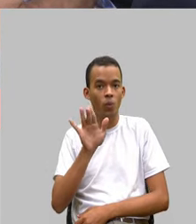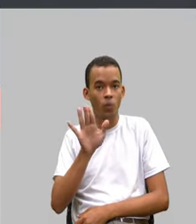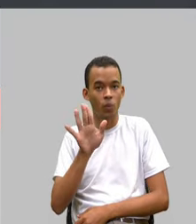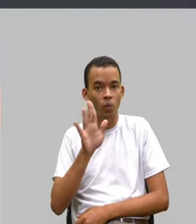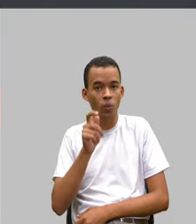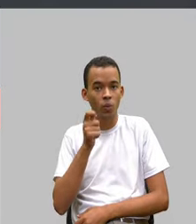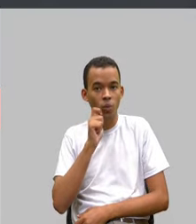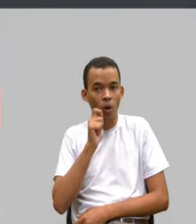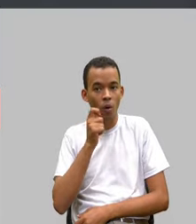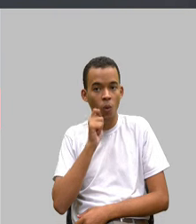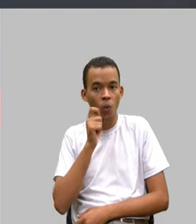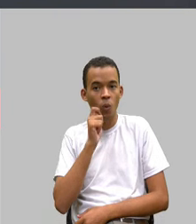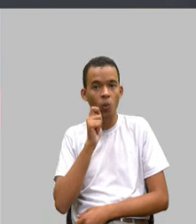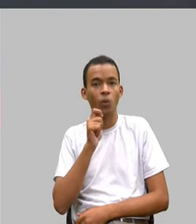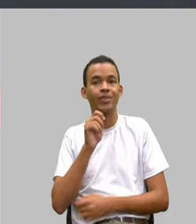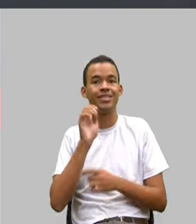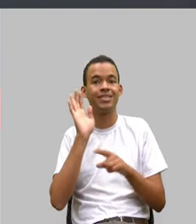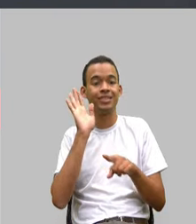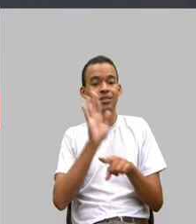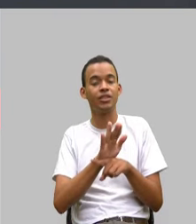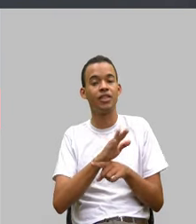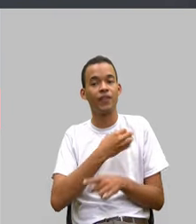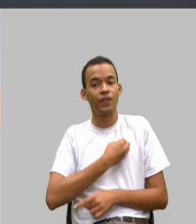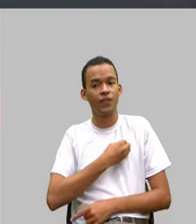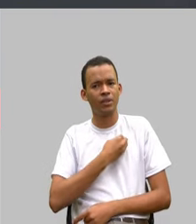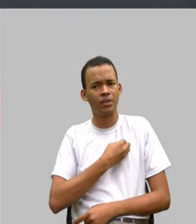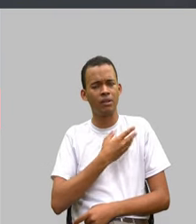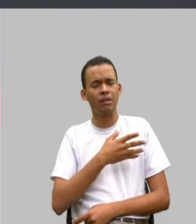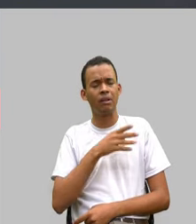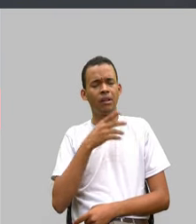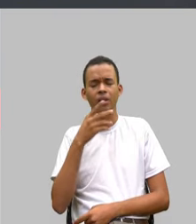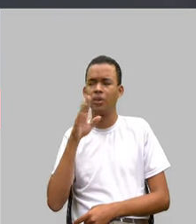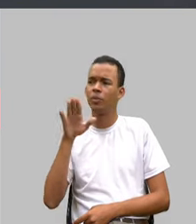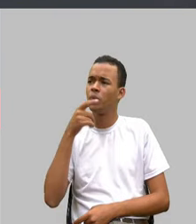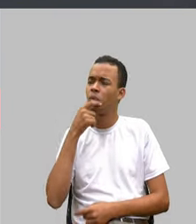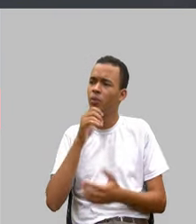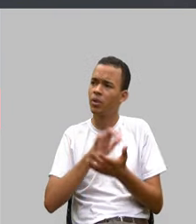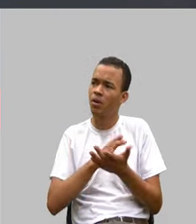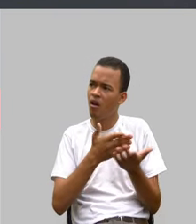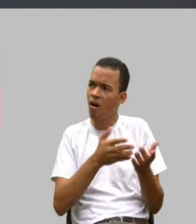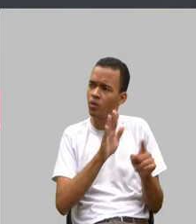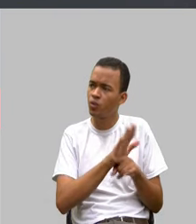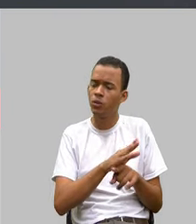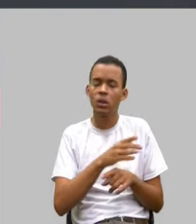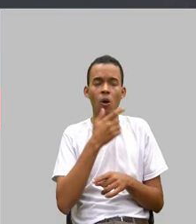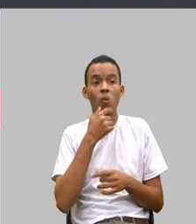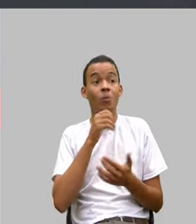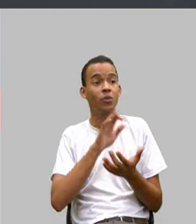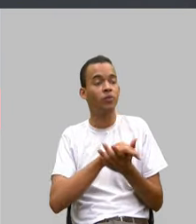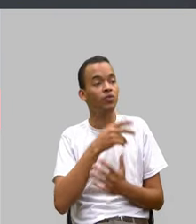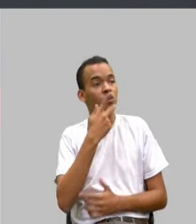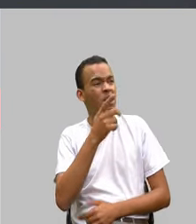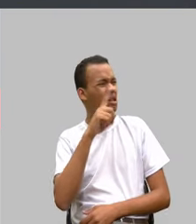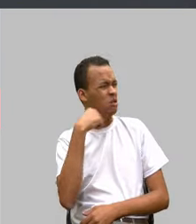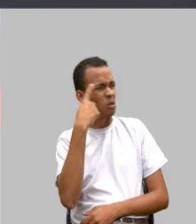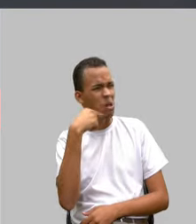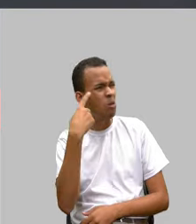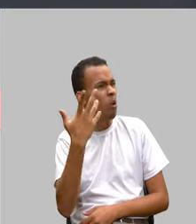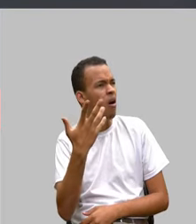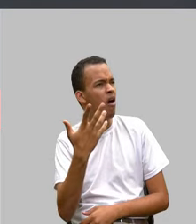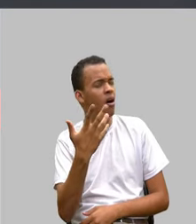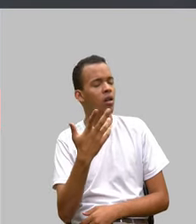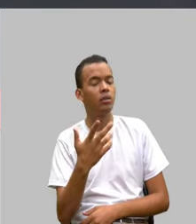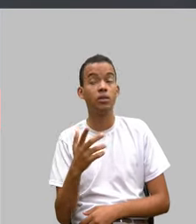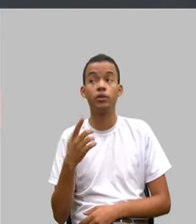falei com o meu esposo ele você tá louca não de jeito nenhum eu falei não mas eu eu vou me eu vou me informar eu fui eu